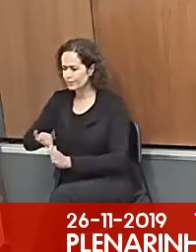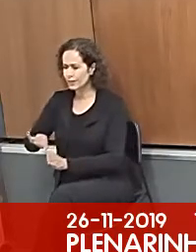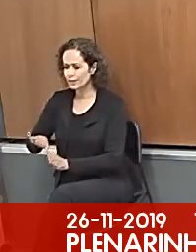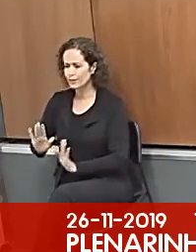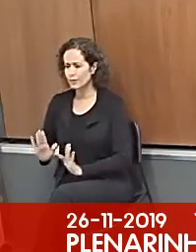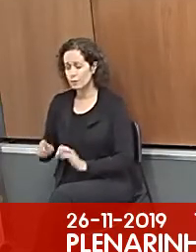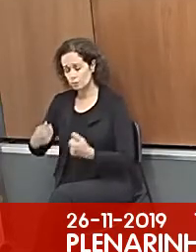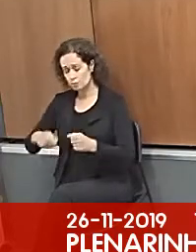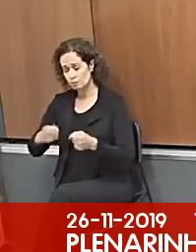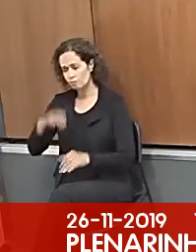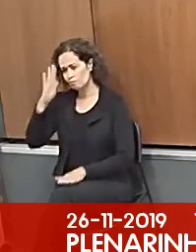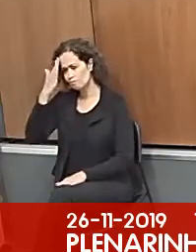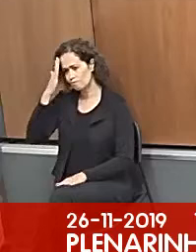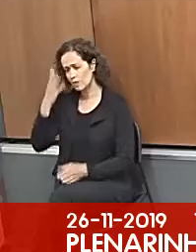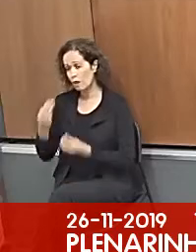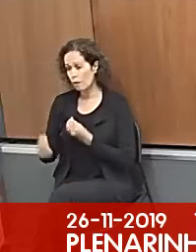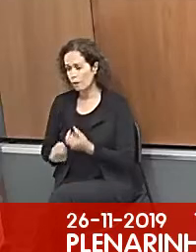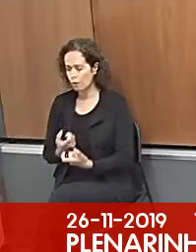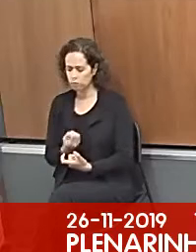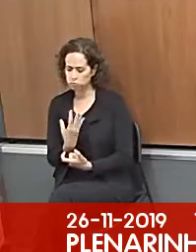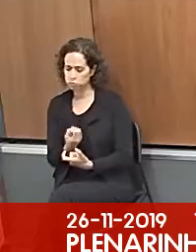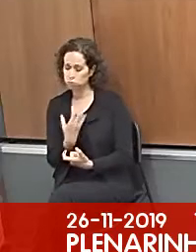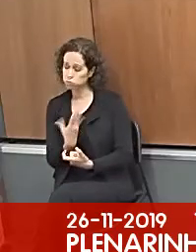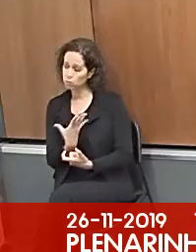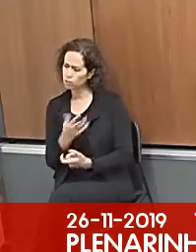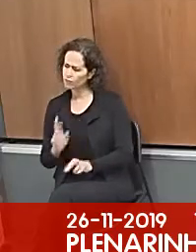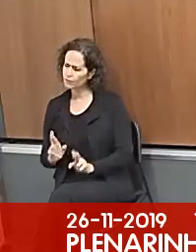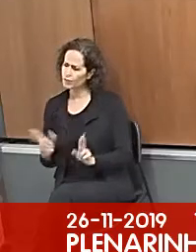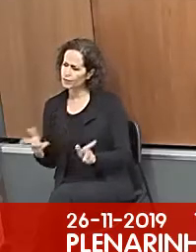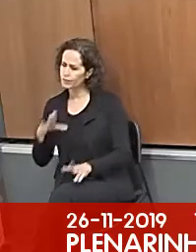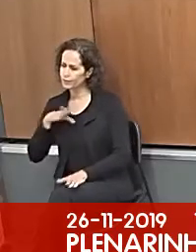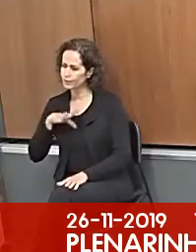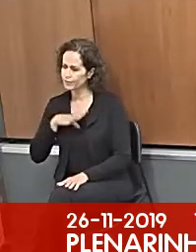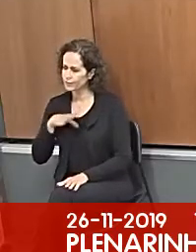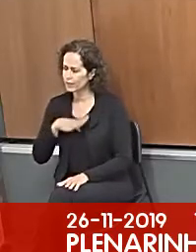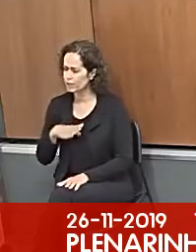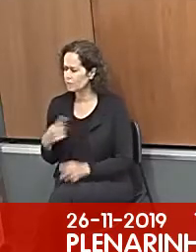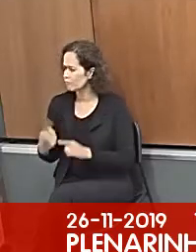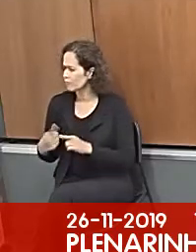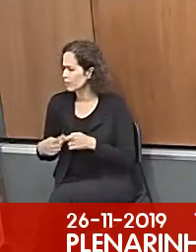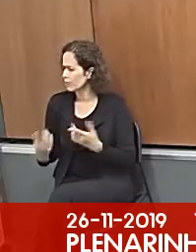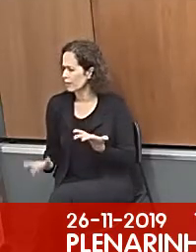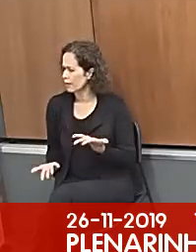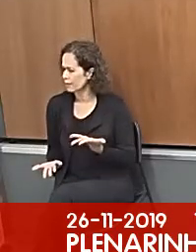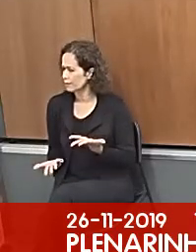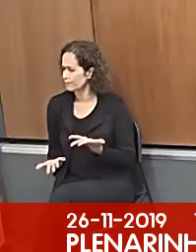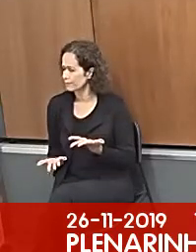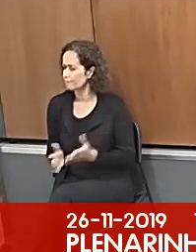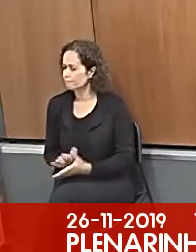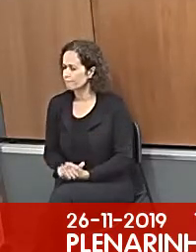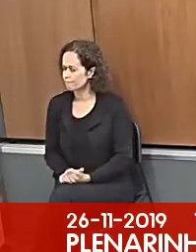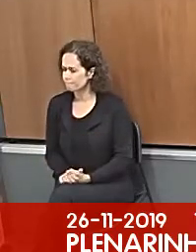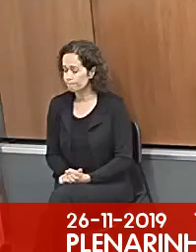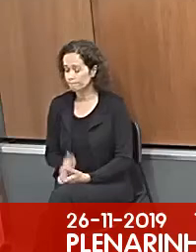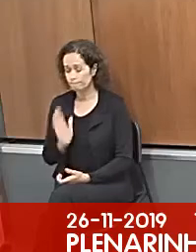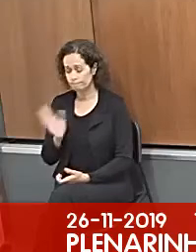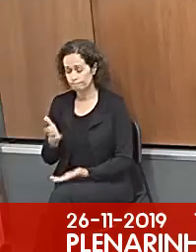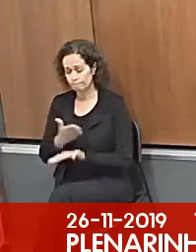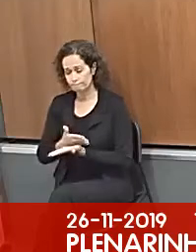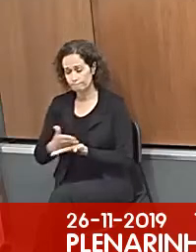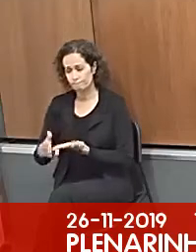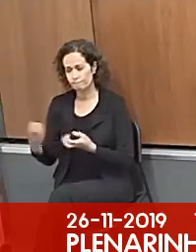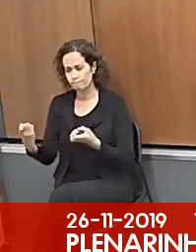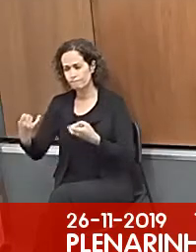ter que entender essa alfabetização em português de um modo. E por que temos que ter esse cuidado? Aquilo que eu disse um pouco no início,